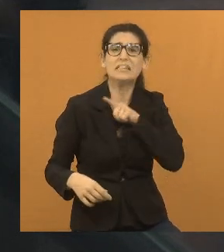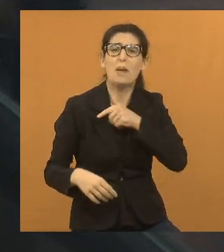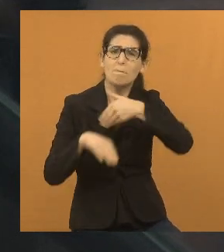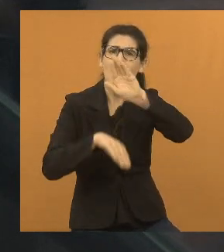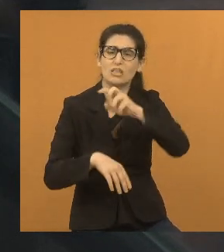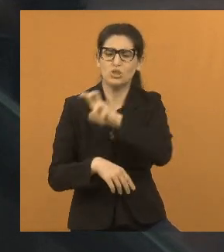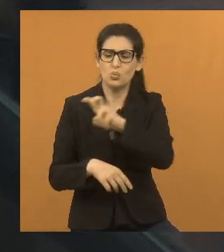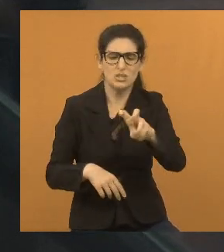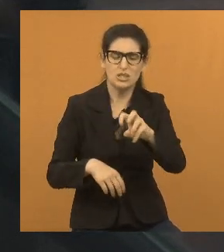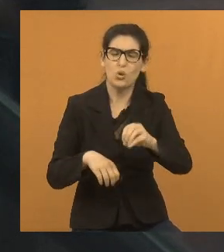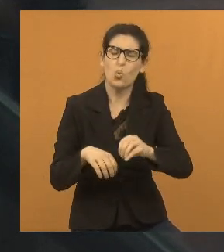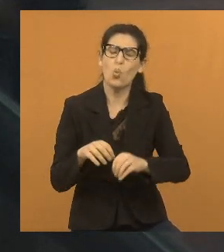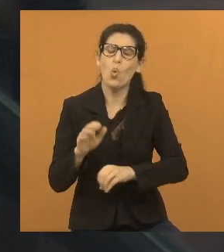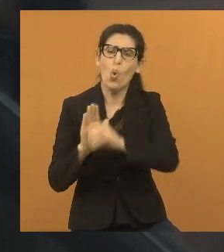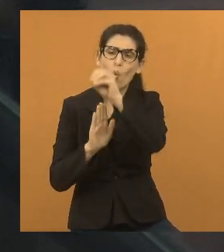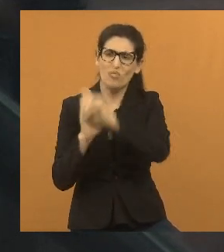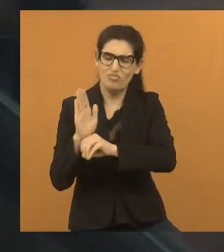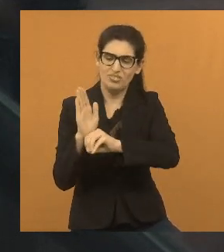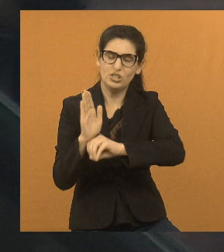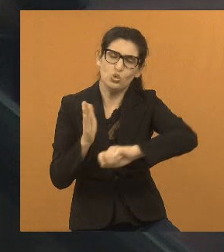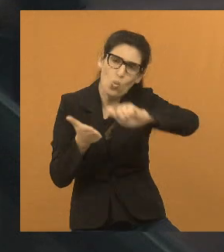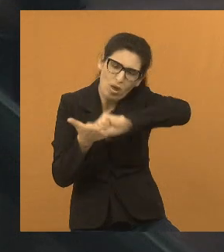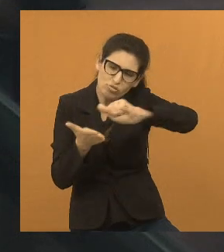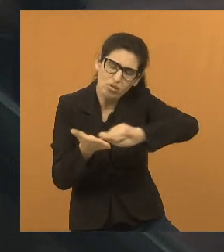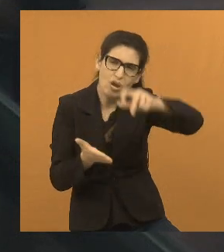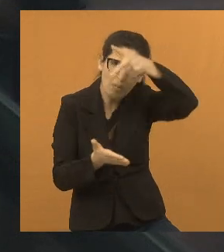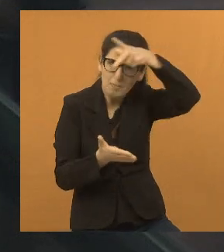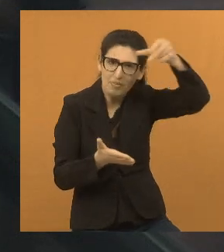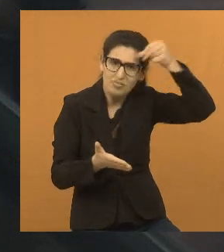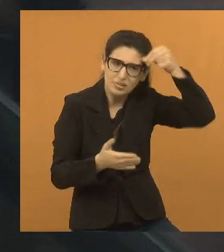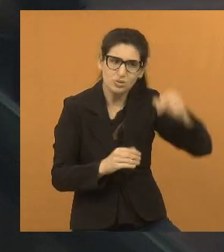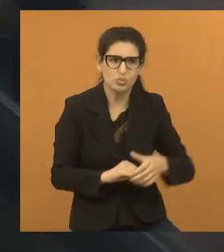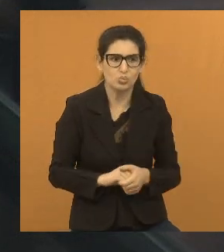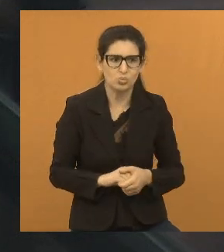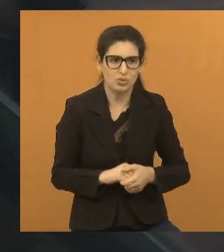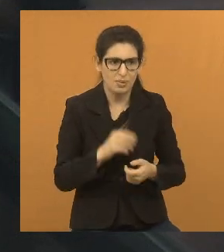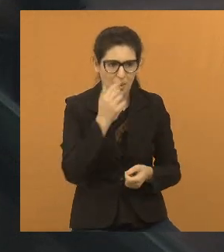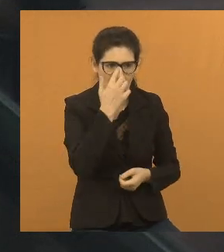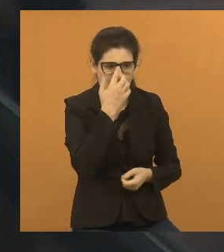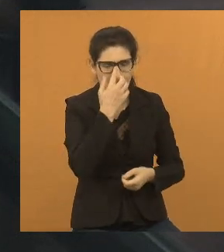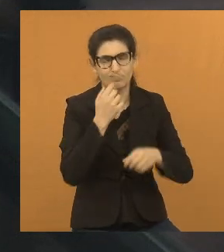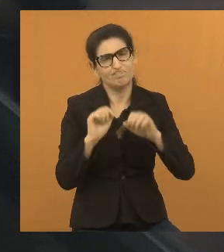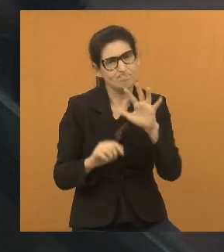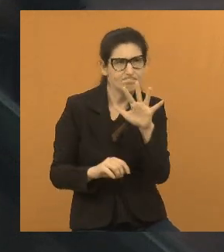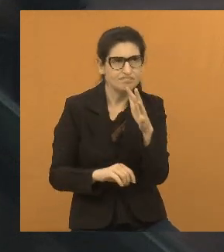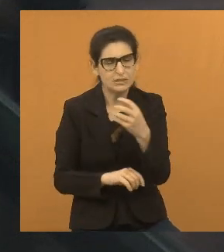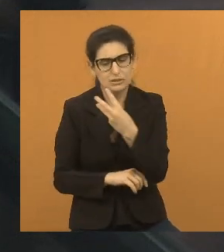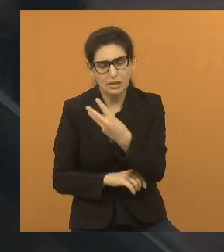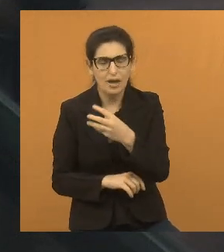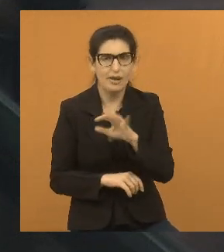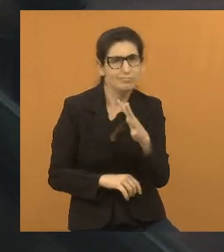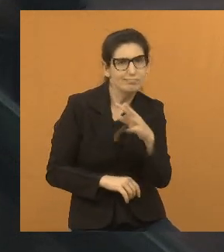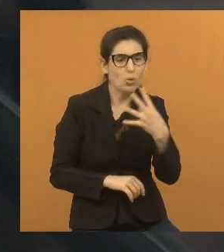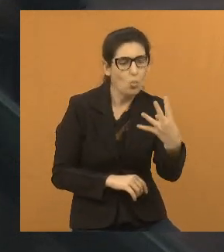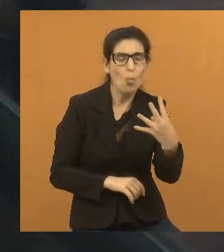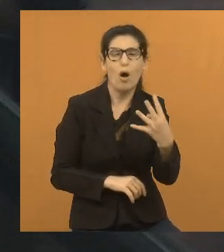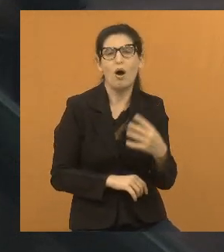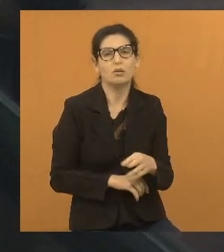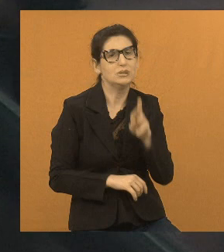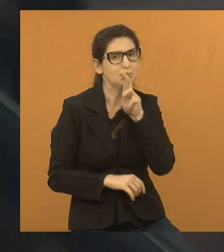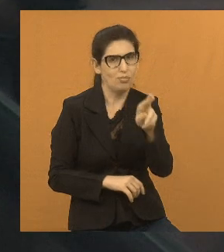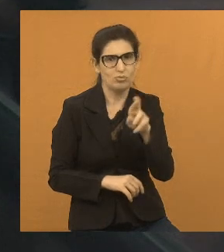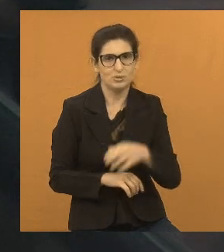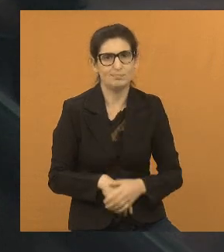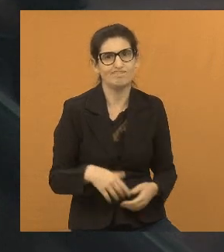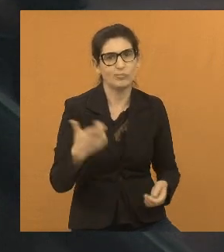ofícios registrados na Prefeitura. Pouquíssimos, se falar uns 3 ou 4, foram respondidos, nem